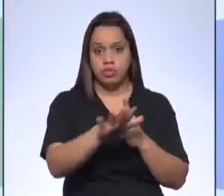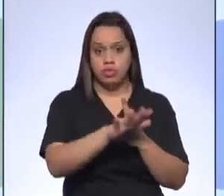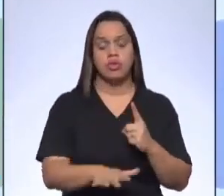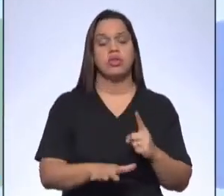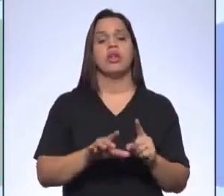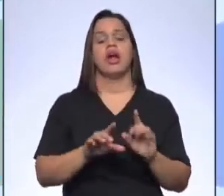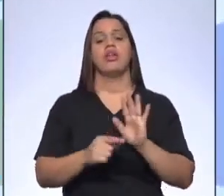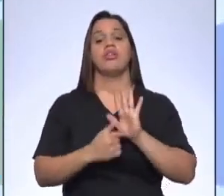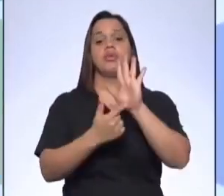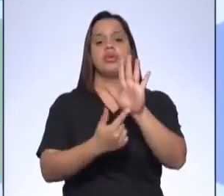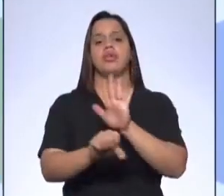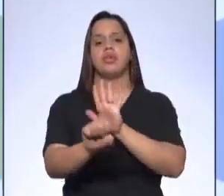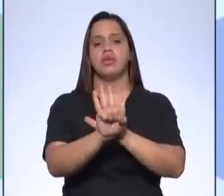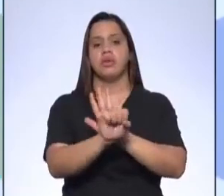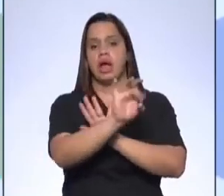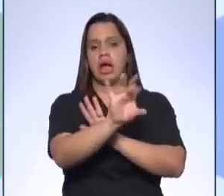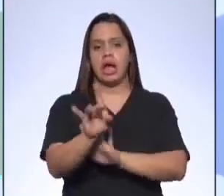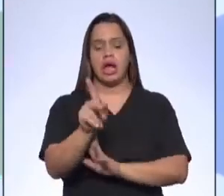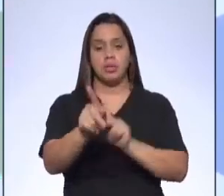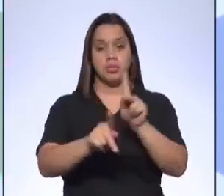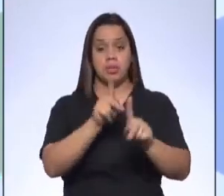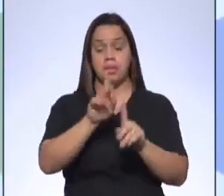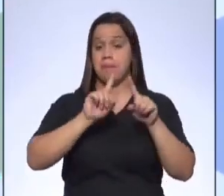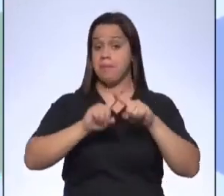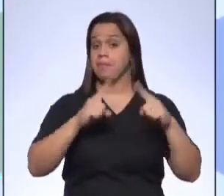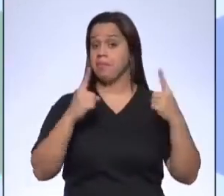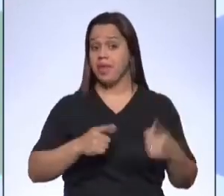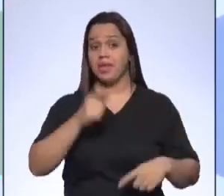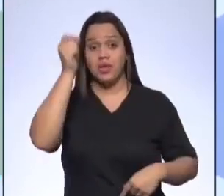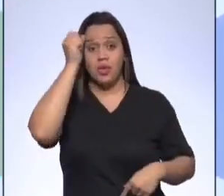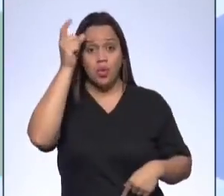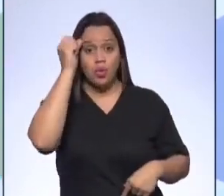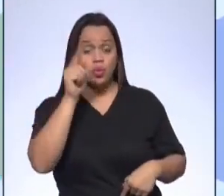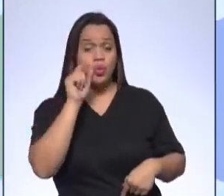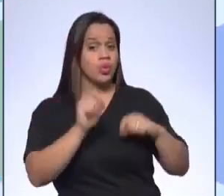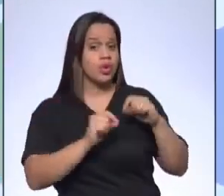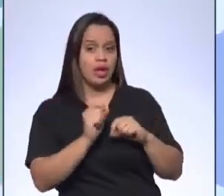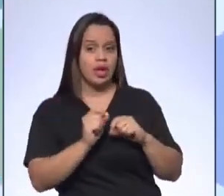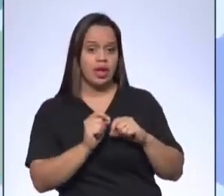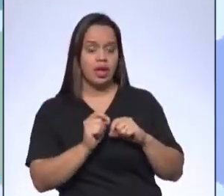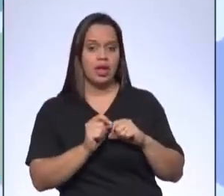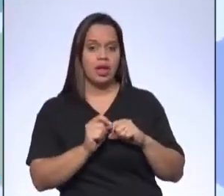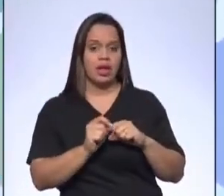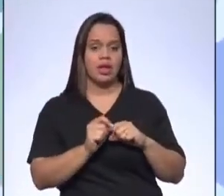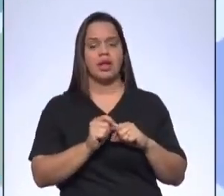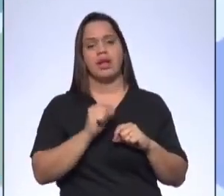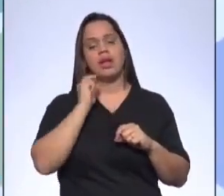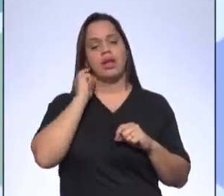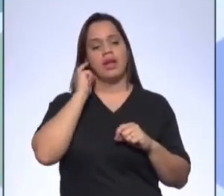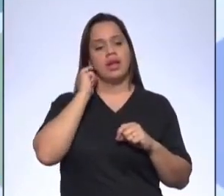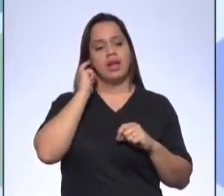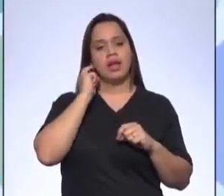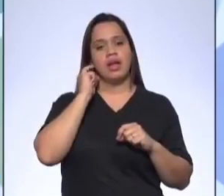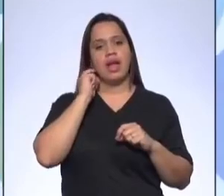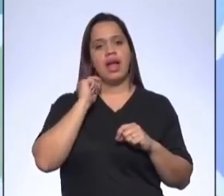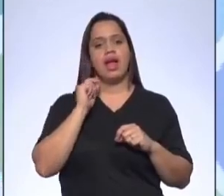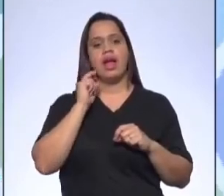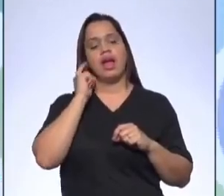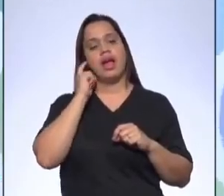corretos. Mas essa cultura, ela não nasce e morre nas